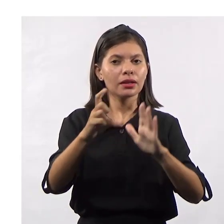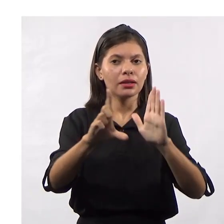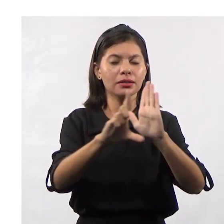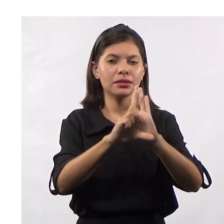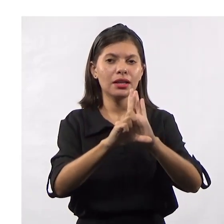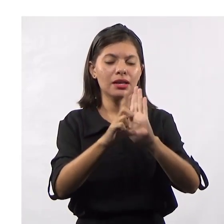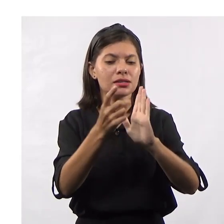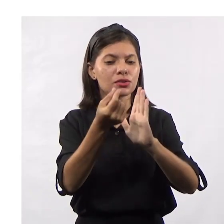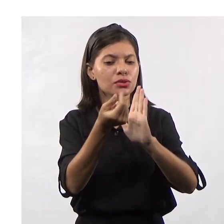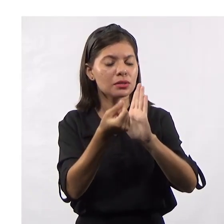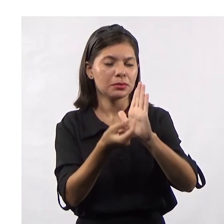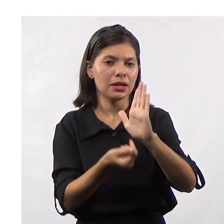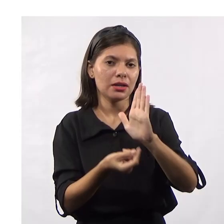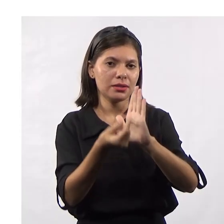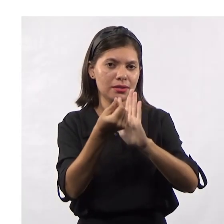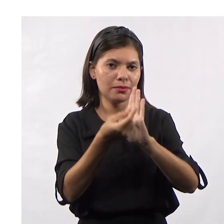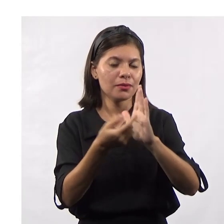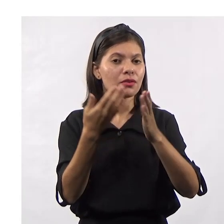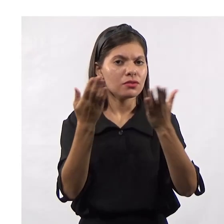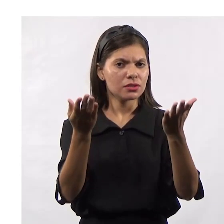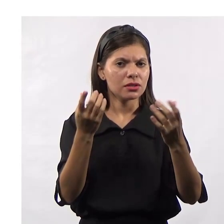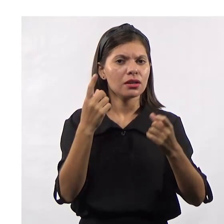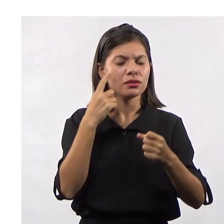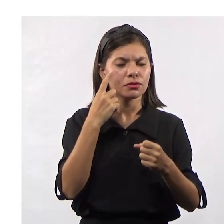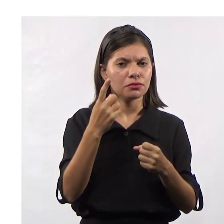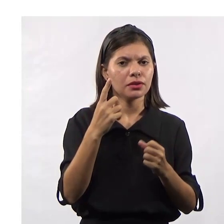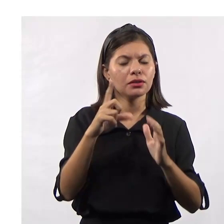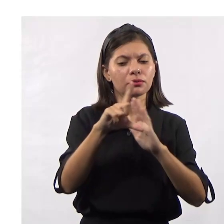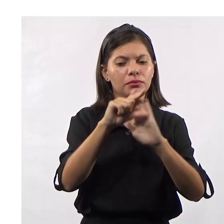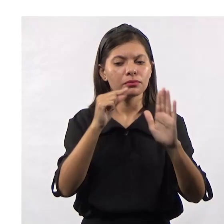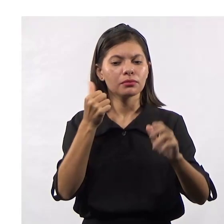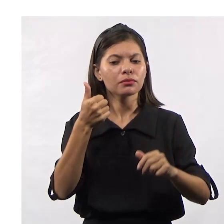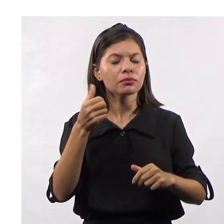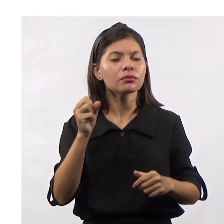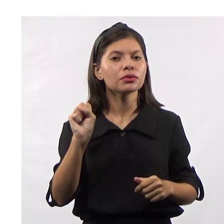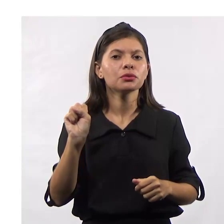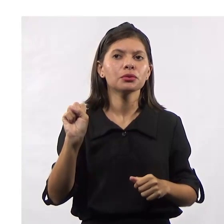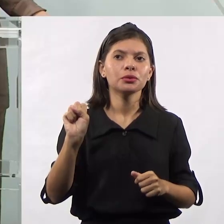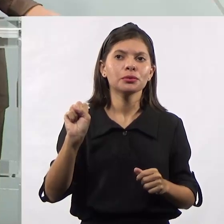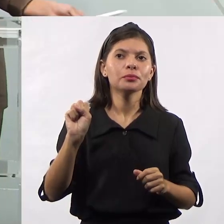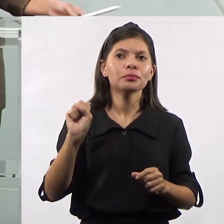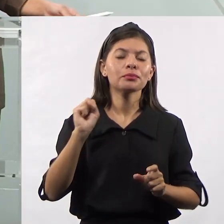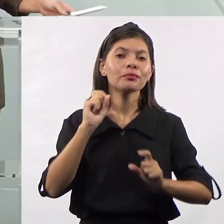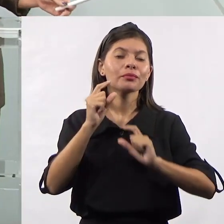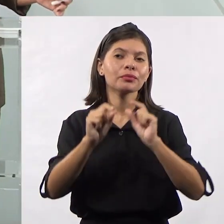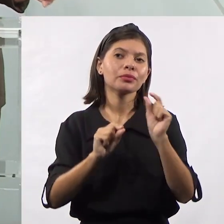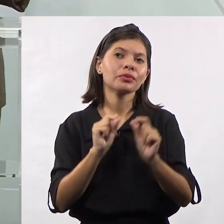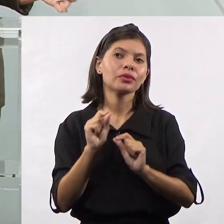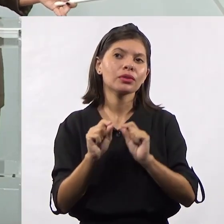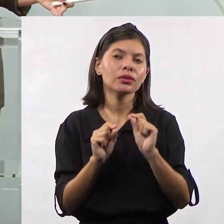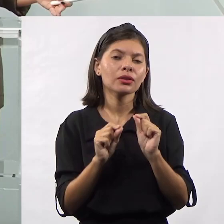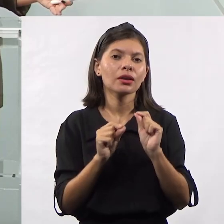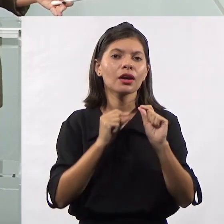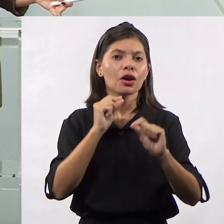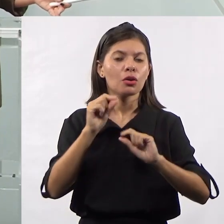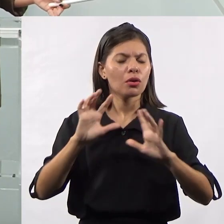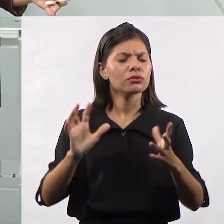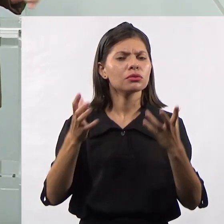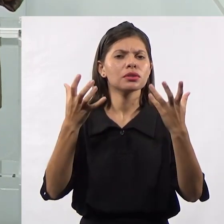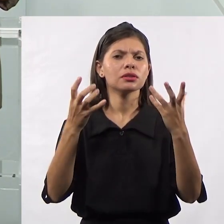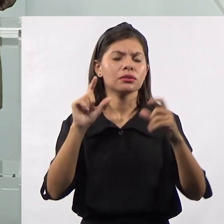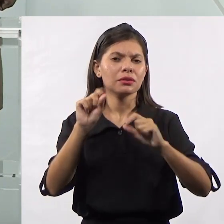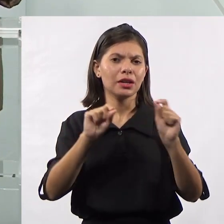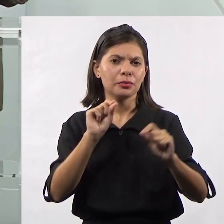vão ver lá no artigo 18 da nova lei de licitações, tá bom? Então, qual que é a